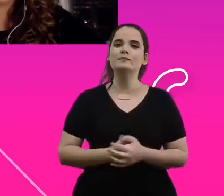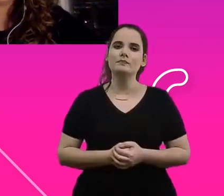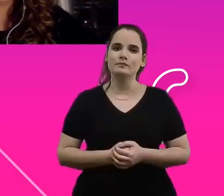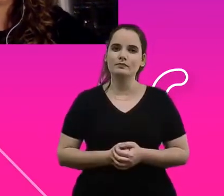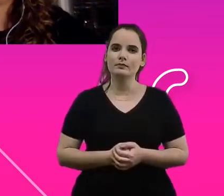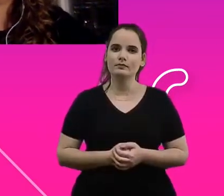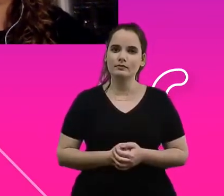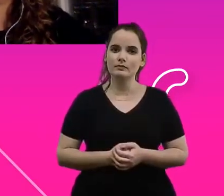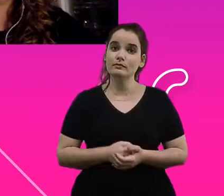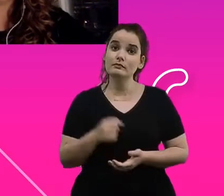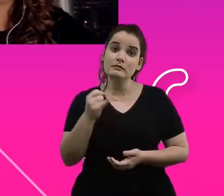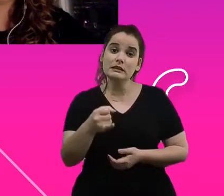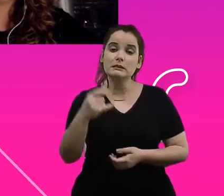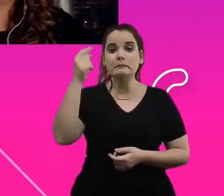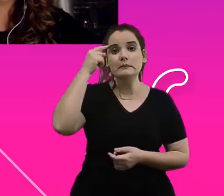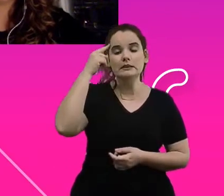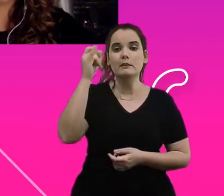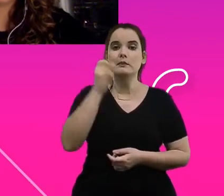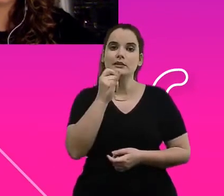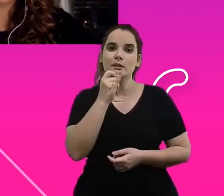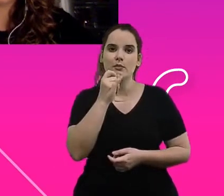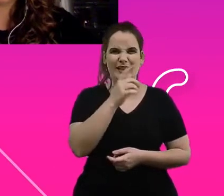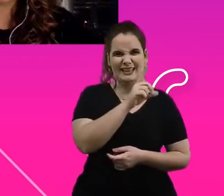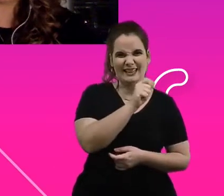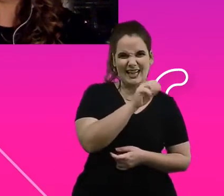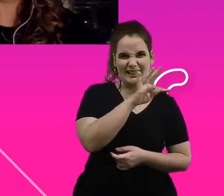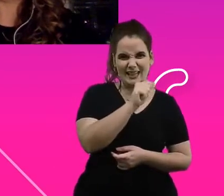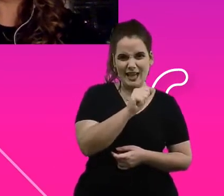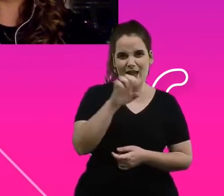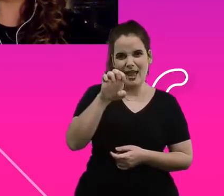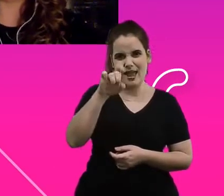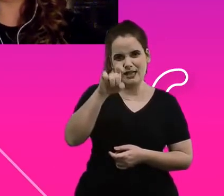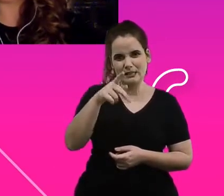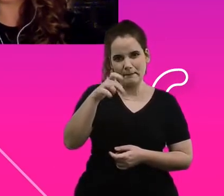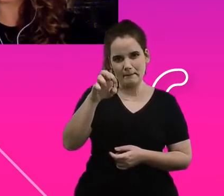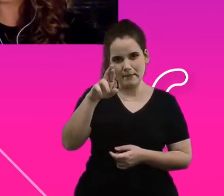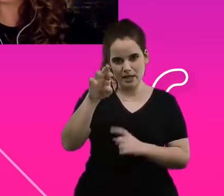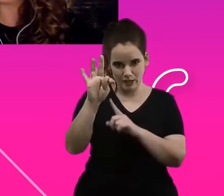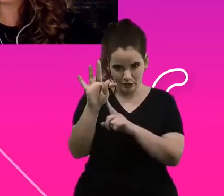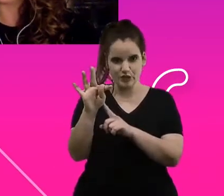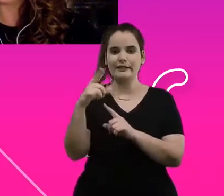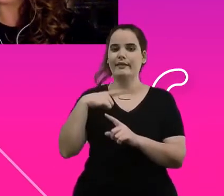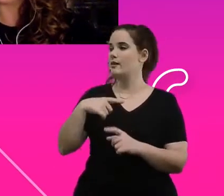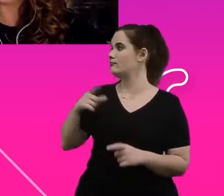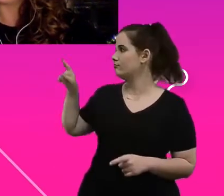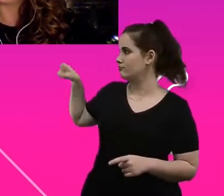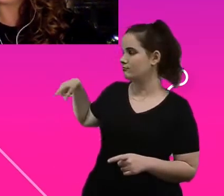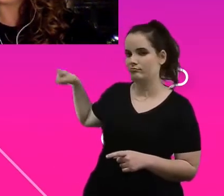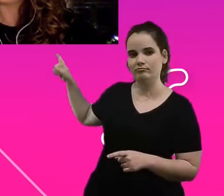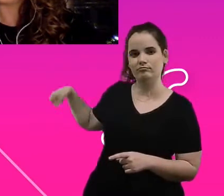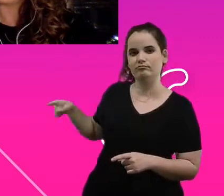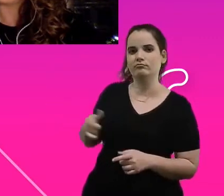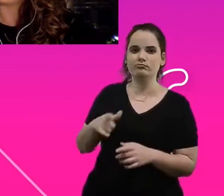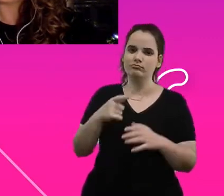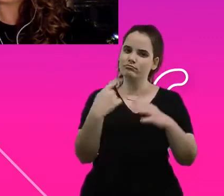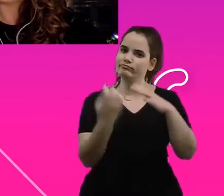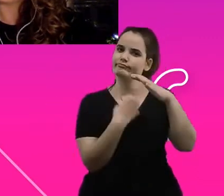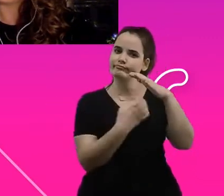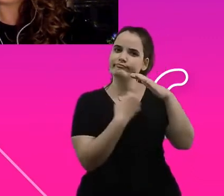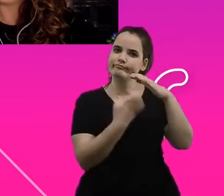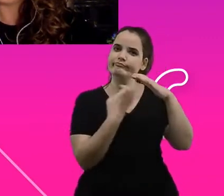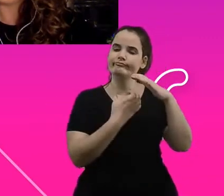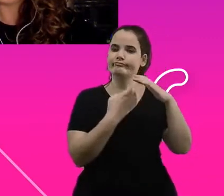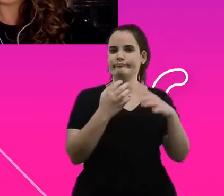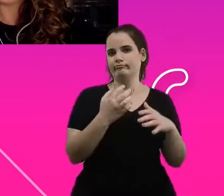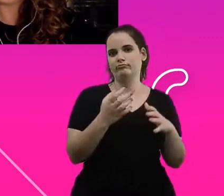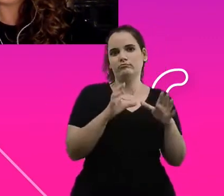por exemplo, nos Data Experts, temos a DataKind, temos a Data Science for Social Good Foundation, que basicamente alocam voluntários